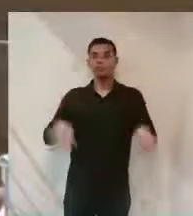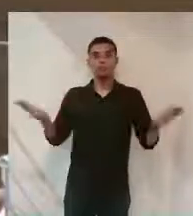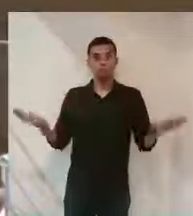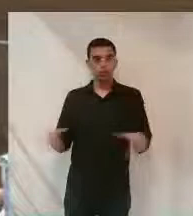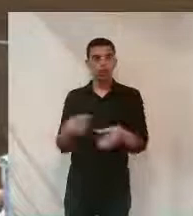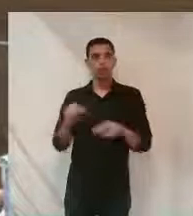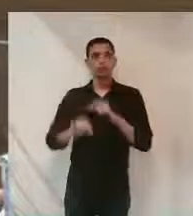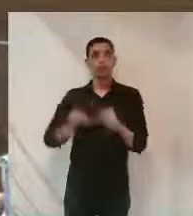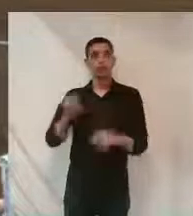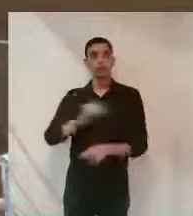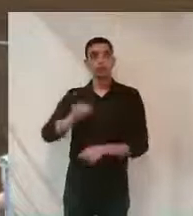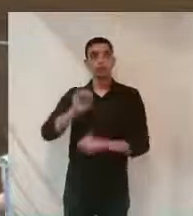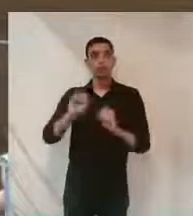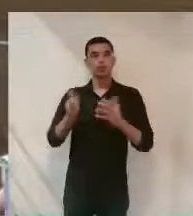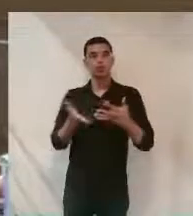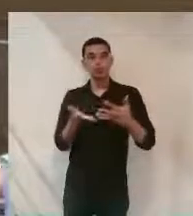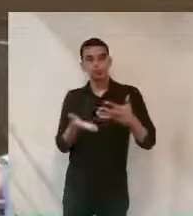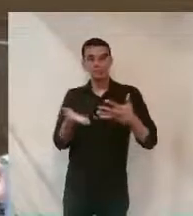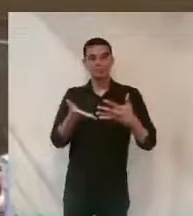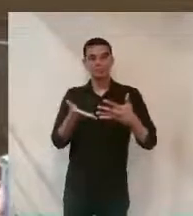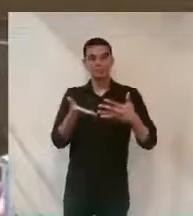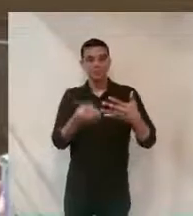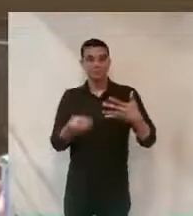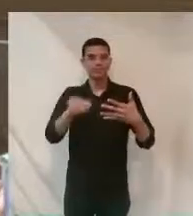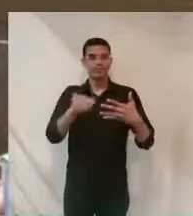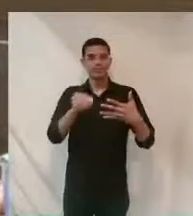e migre de um nível para outro.